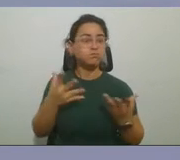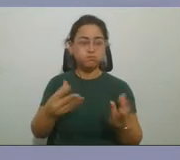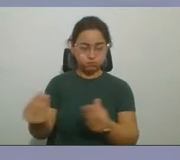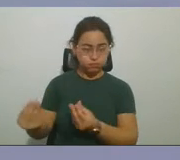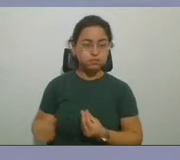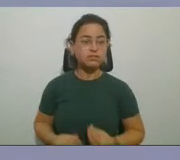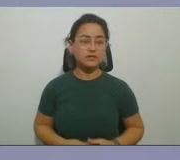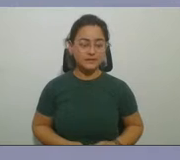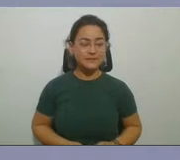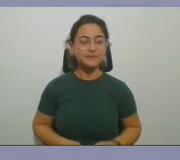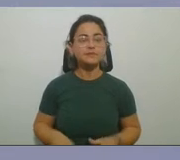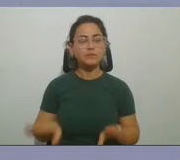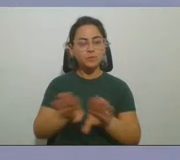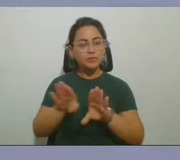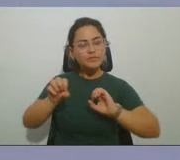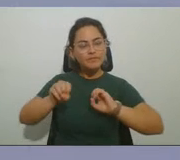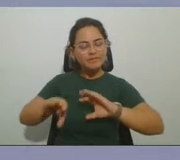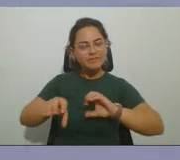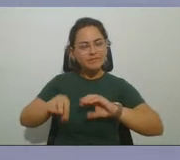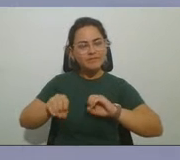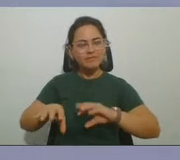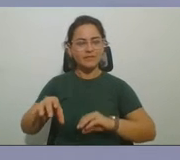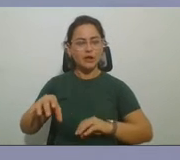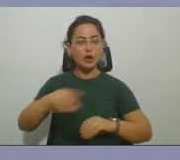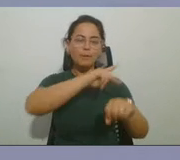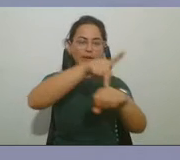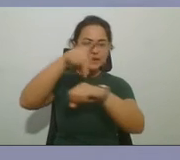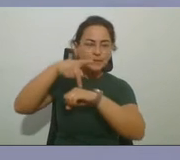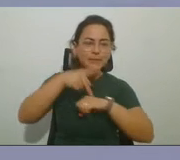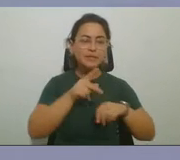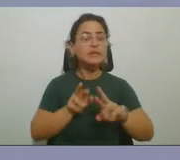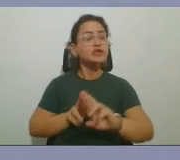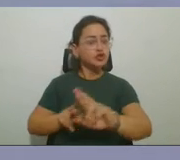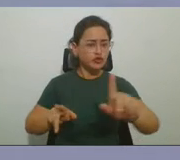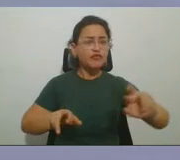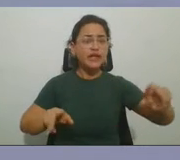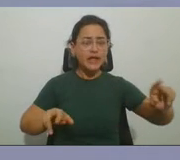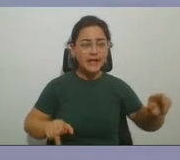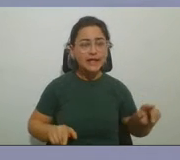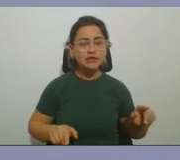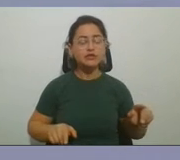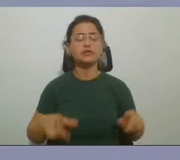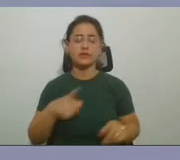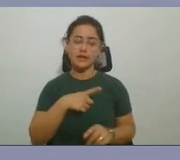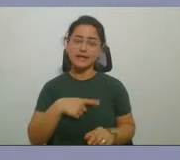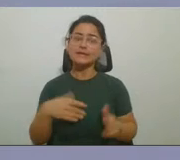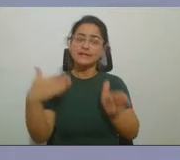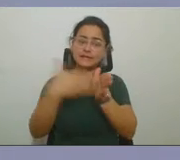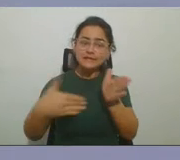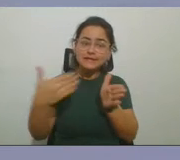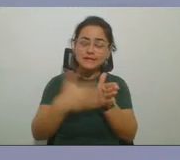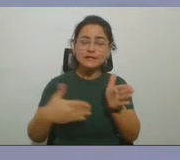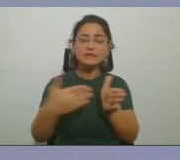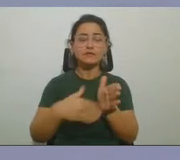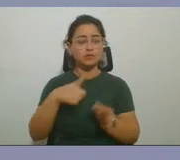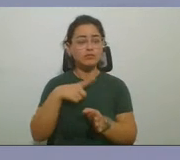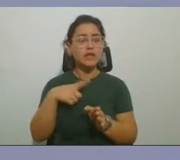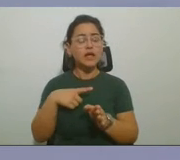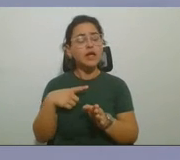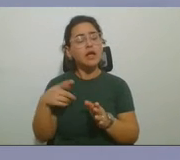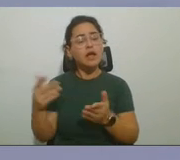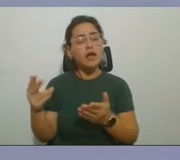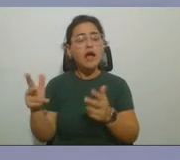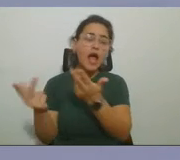de diferenças existentes nos diferentes países da Iberoamérica, apresenta, portanto, desafios convergentes que merecem